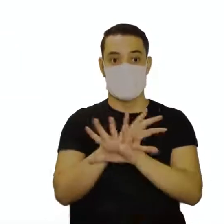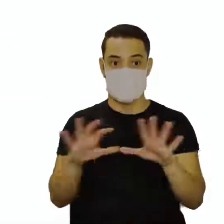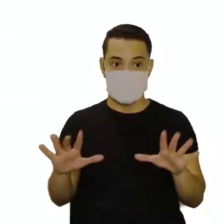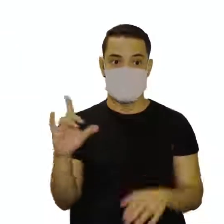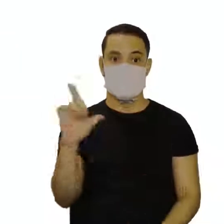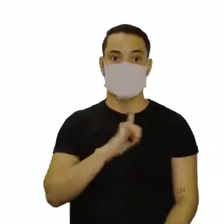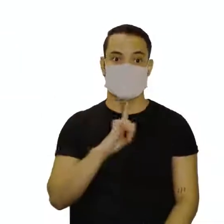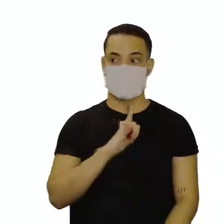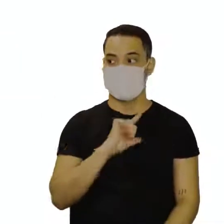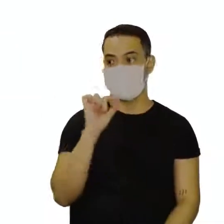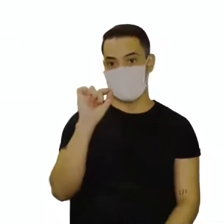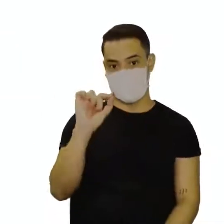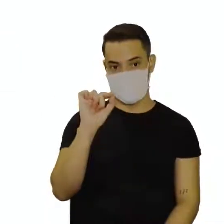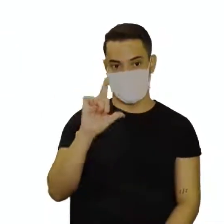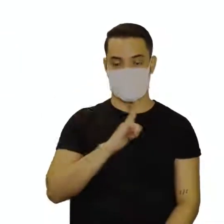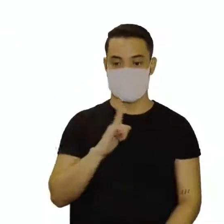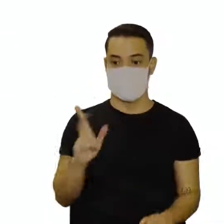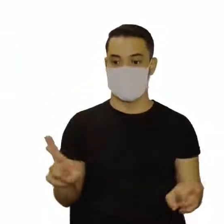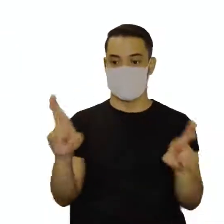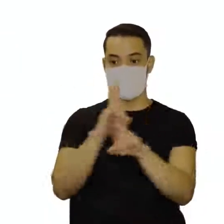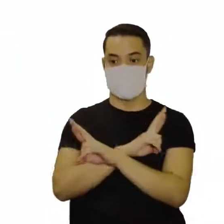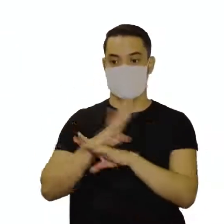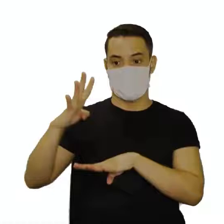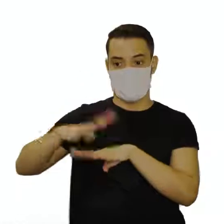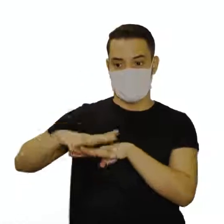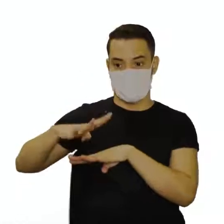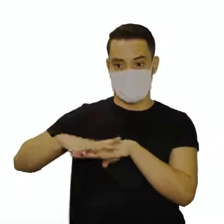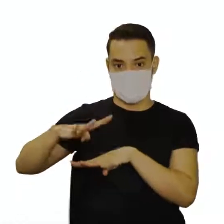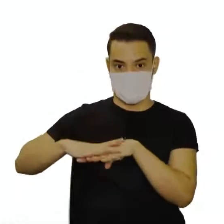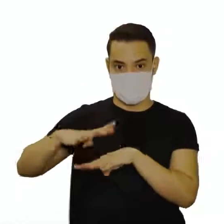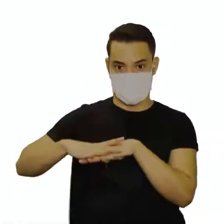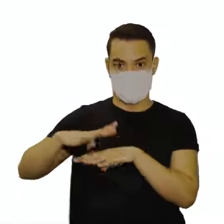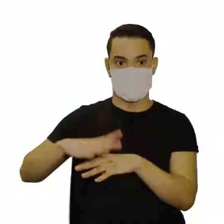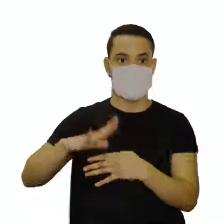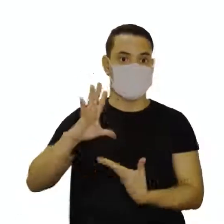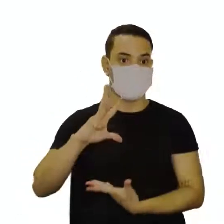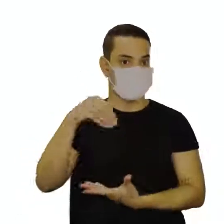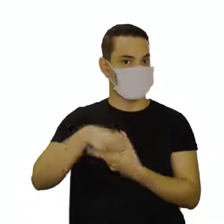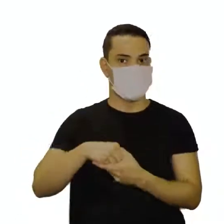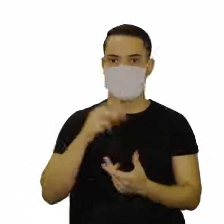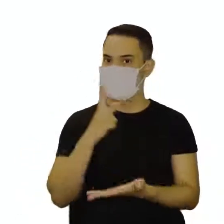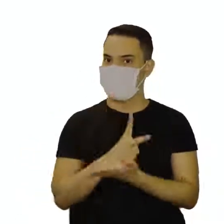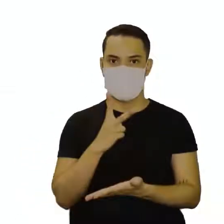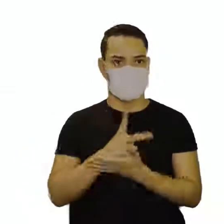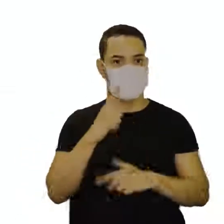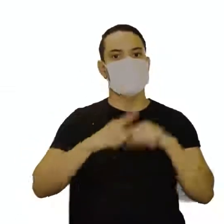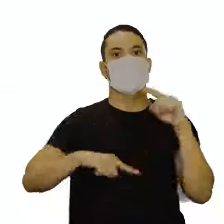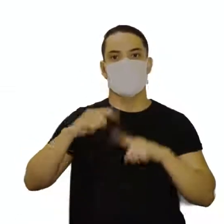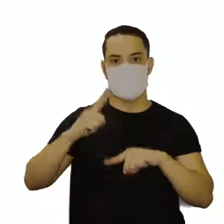forma elaborou uma relação matemática. Então a matemática, como sempre, é uma